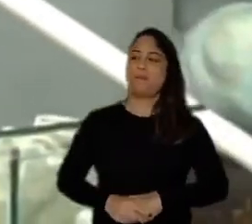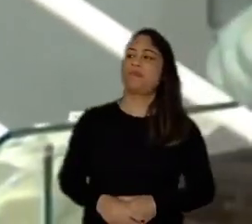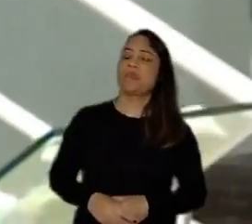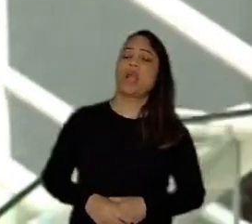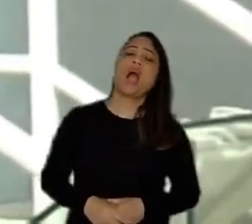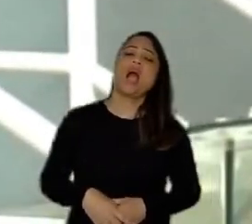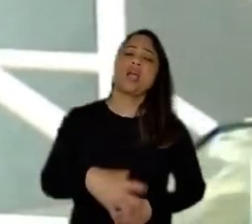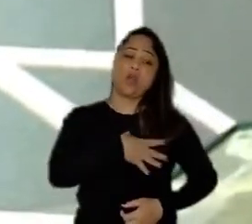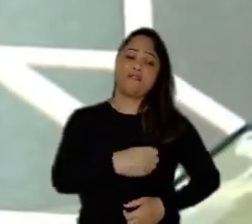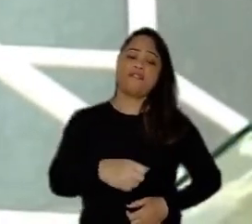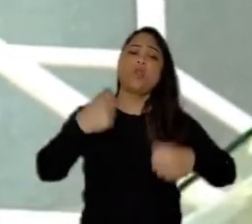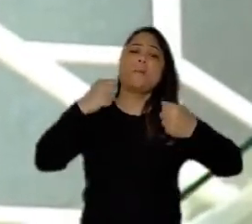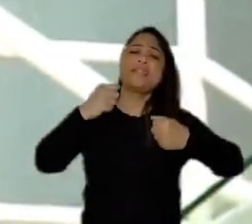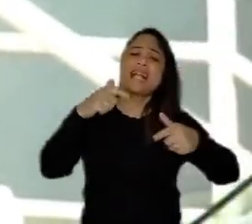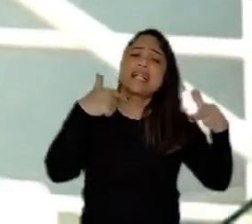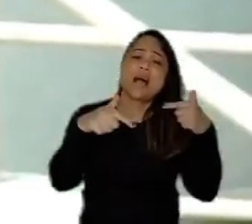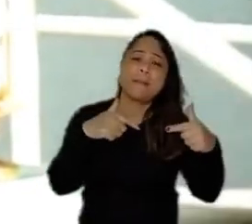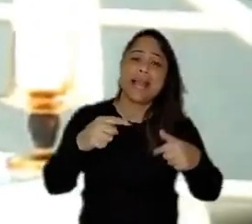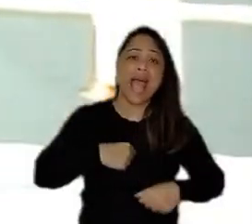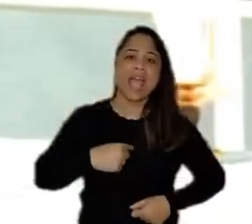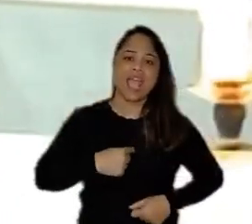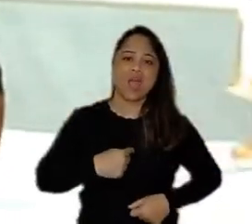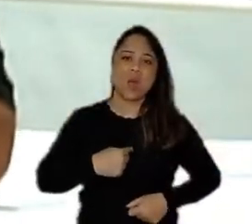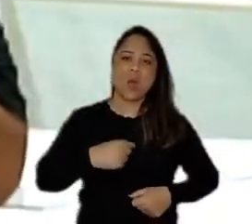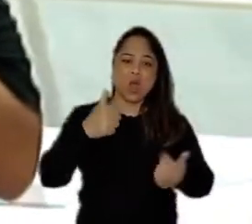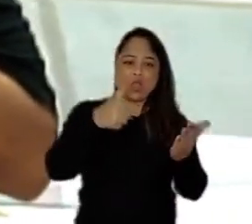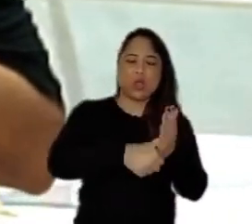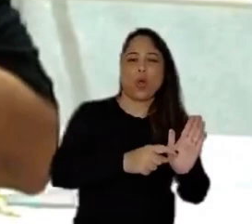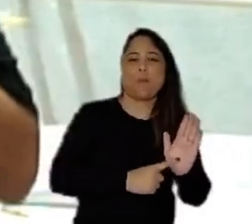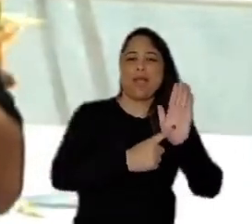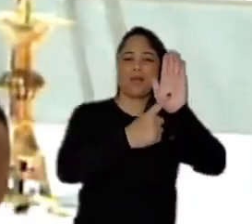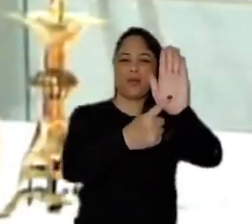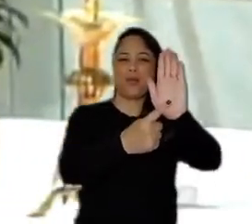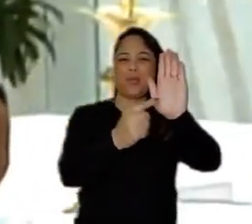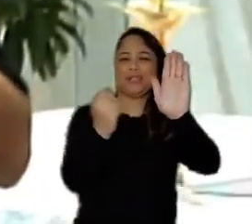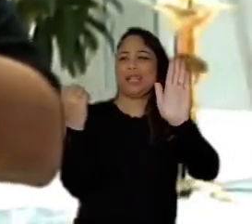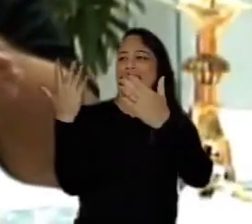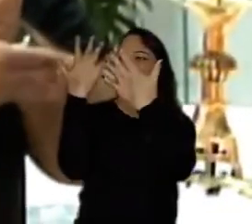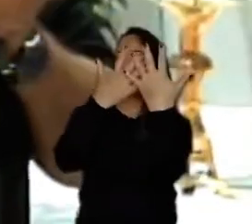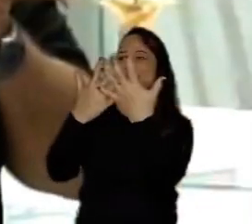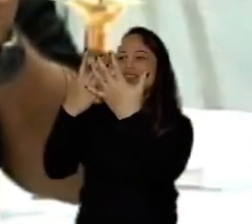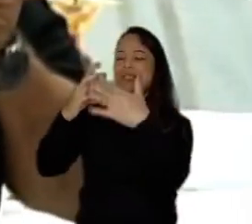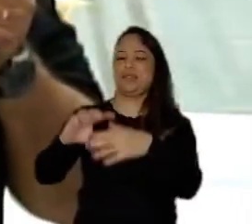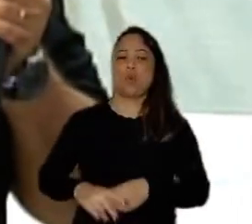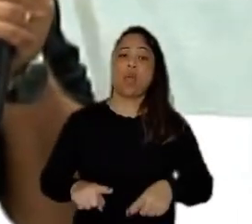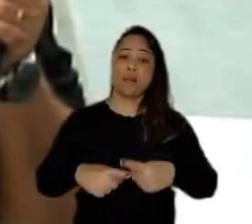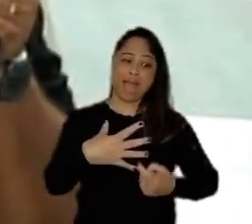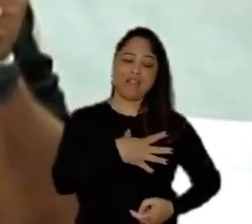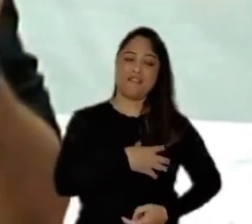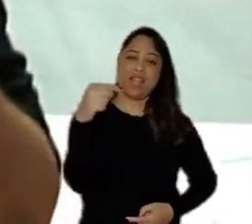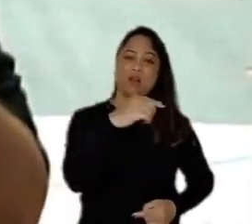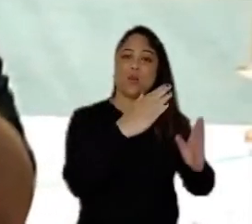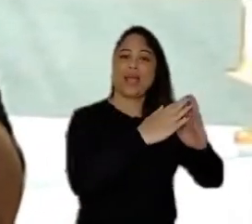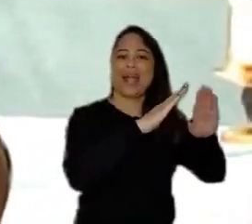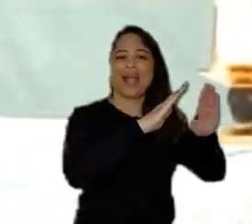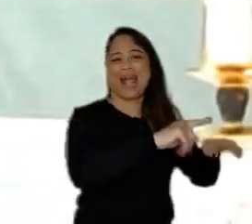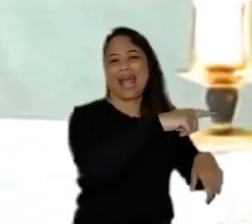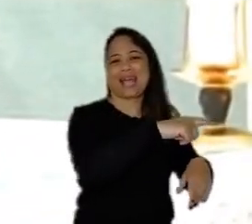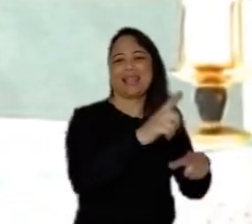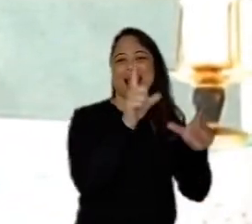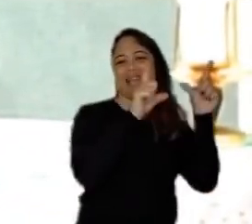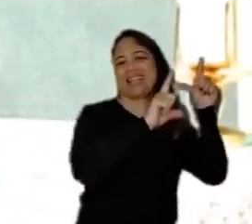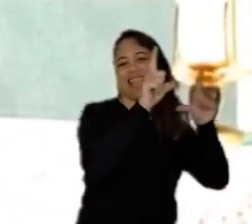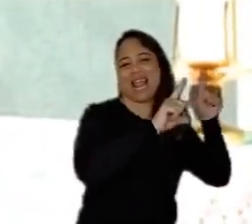tanto trabalhar, e cadê ele? Está em casa uma hora dessa. Como é que Deus vai abençoar a vida desse miserável que está lá